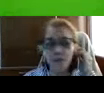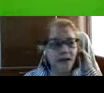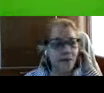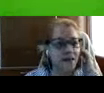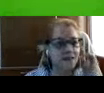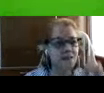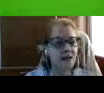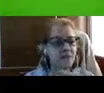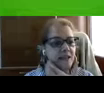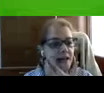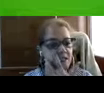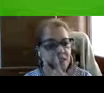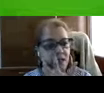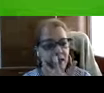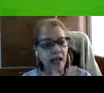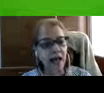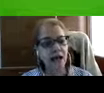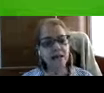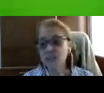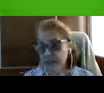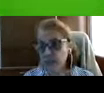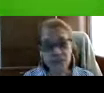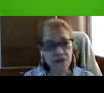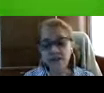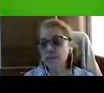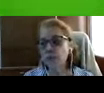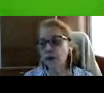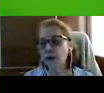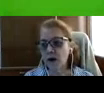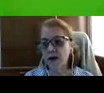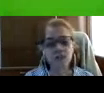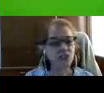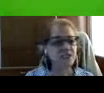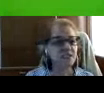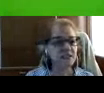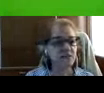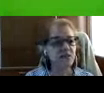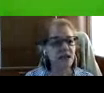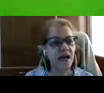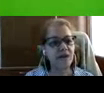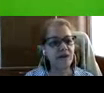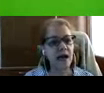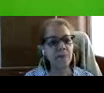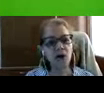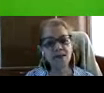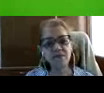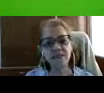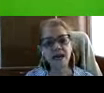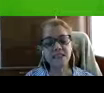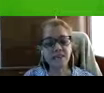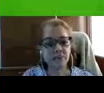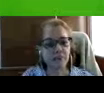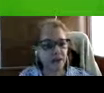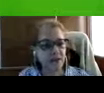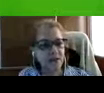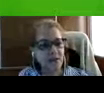estudar e não parei mais. Verdade. E acho que tem muito a ver esse poema com aquilo que a gente está dizendo. A porta da verdade